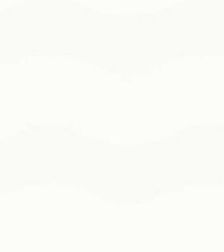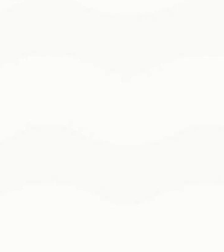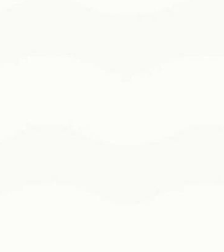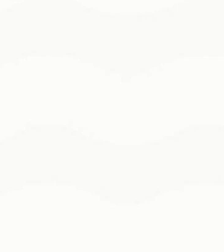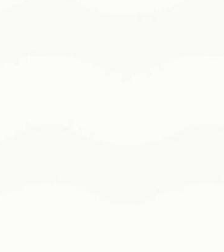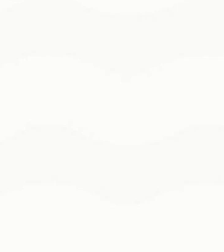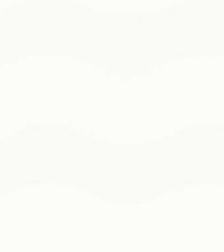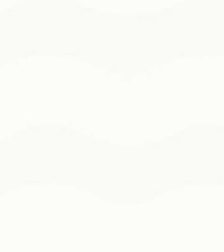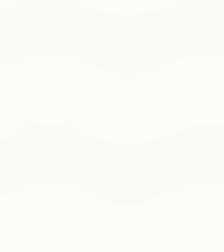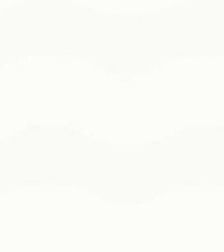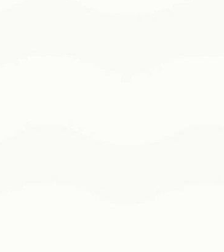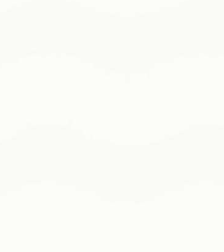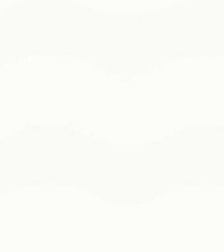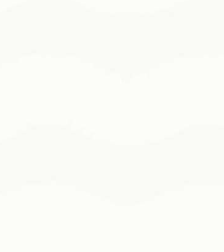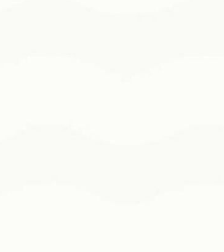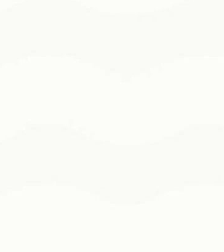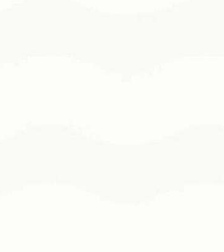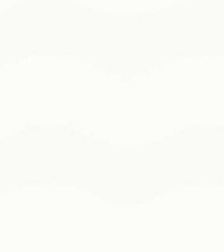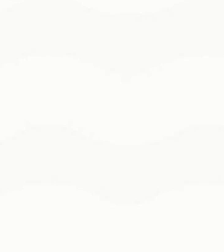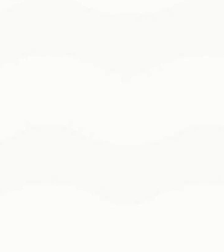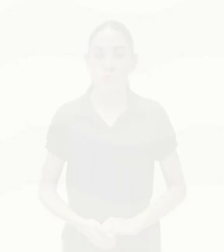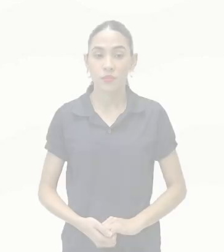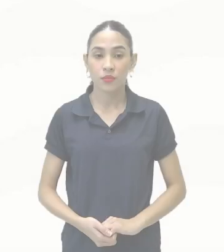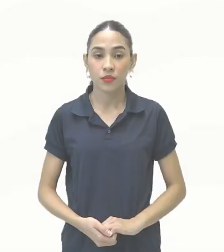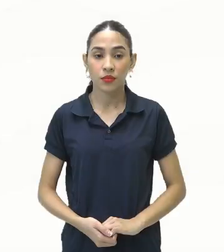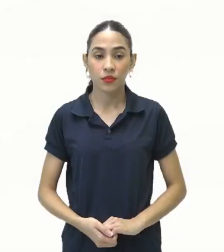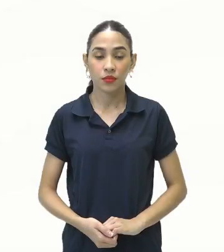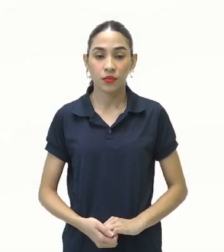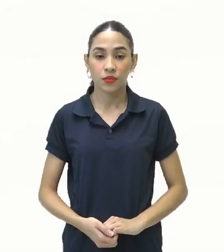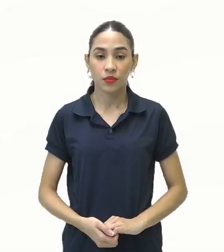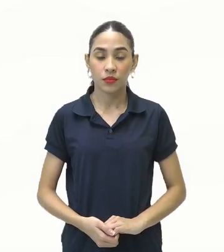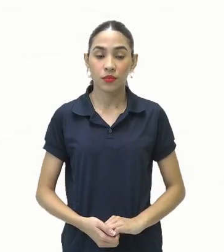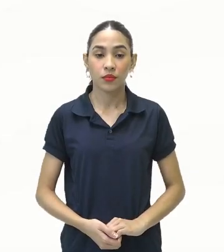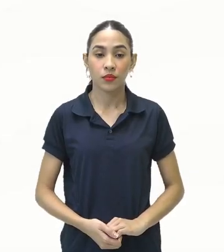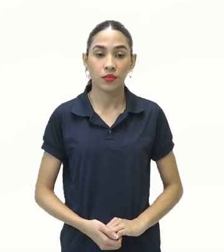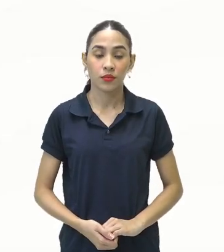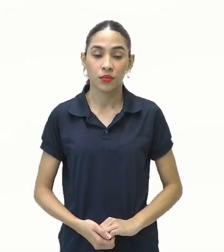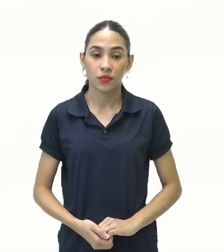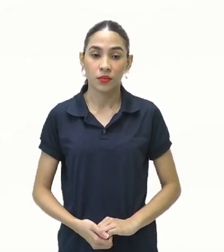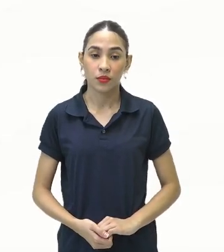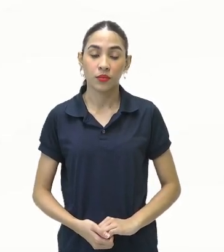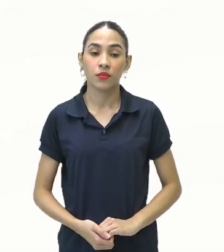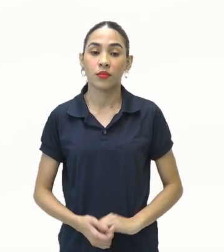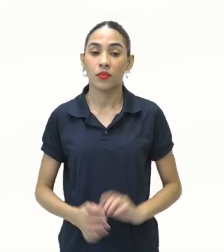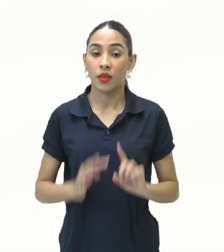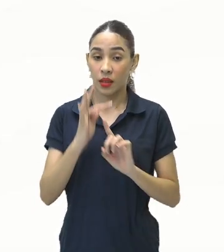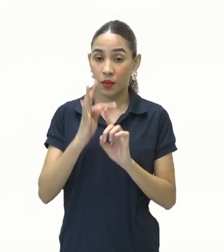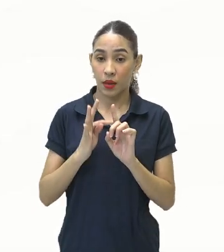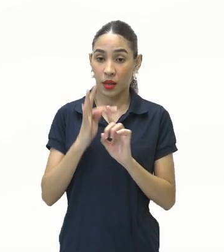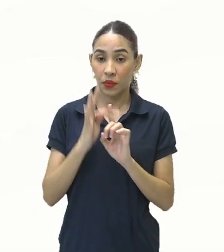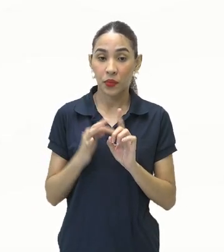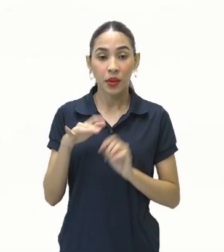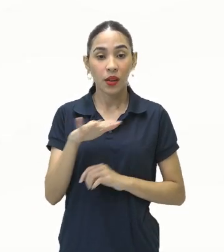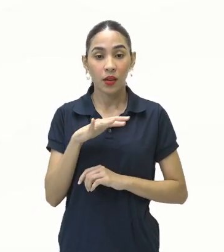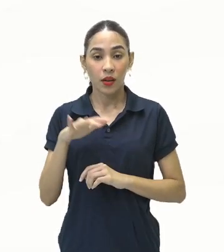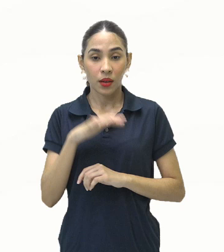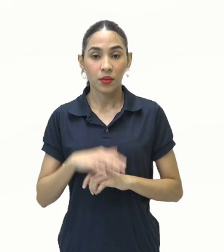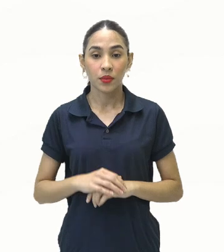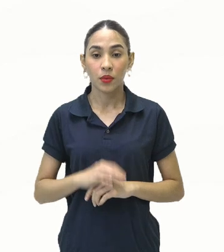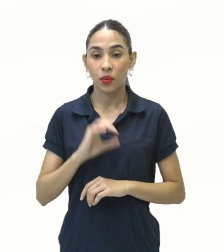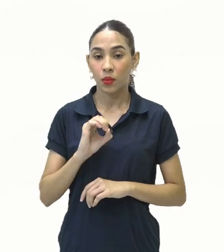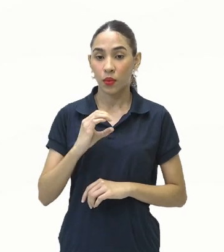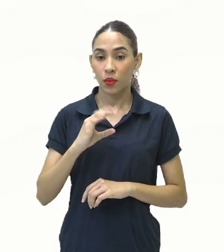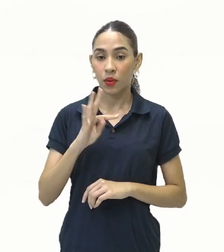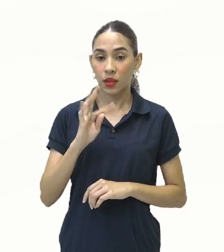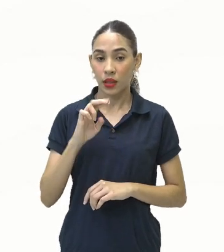butano ele é gasoso. Já em temperatura ambiente, né, o octano